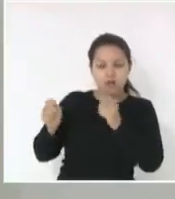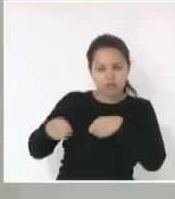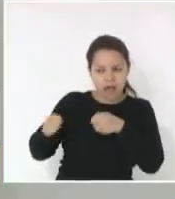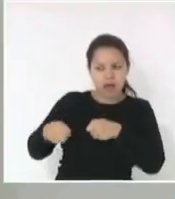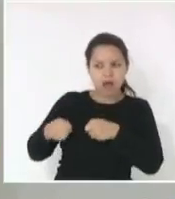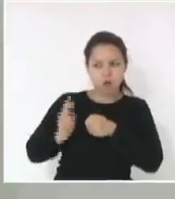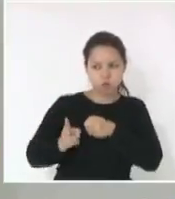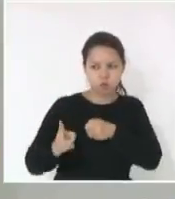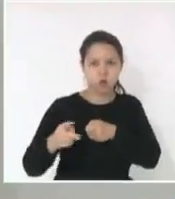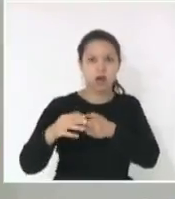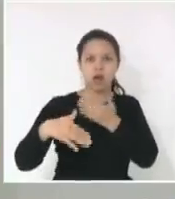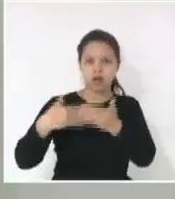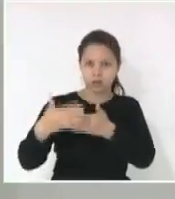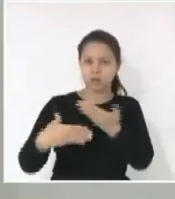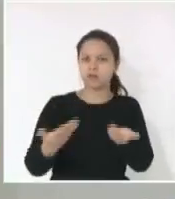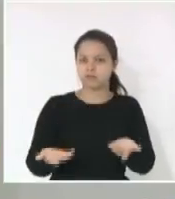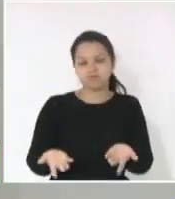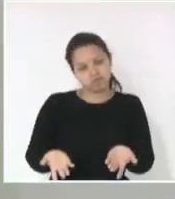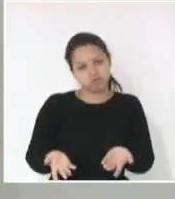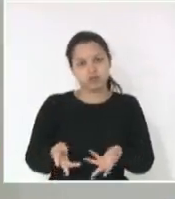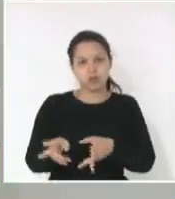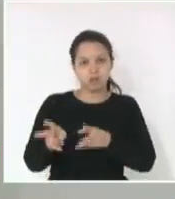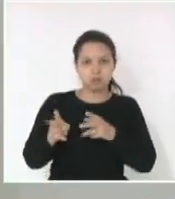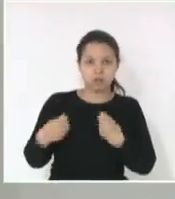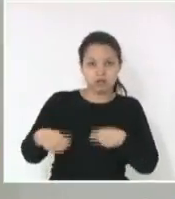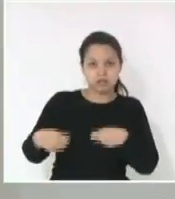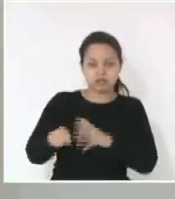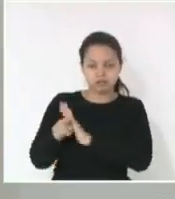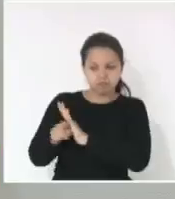exercício da atividade pública. É um preceito